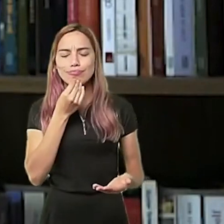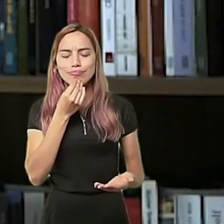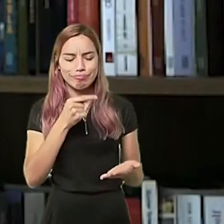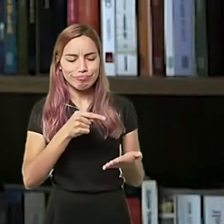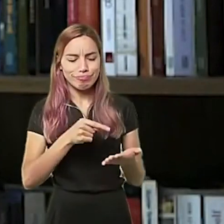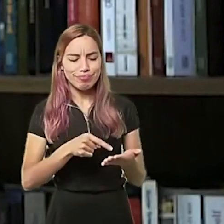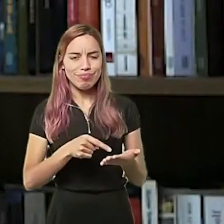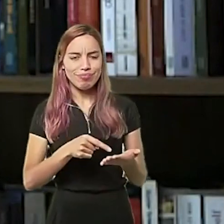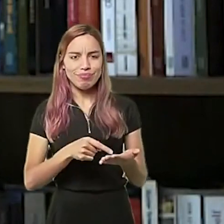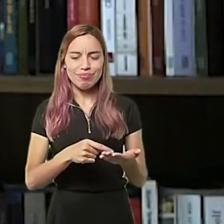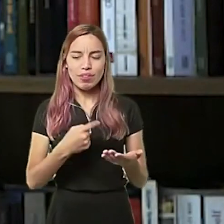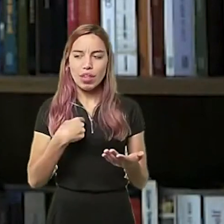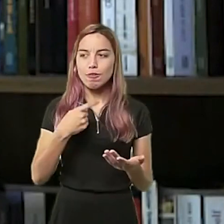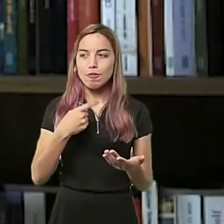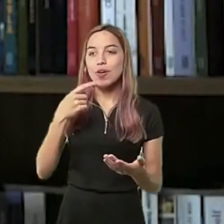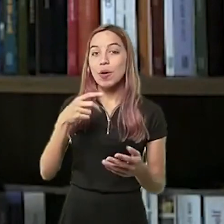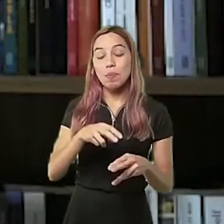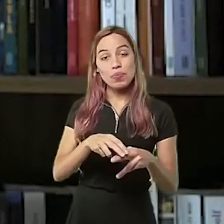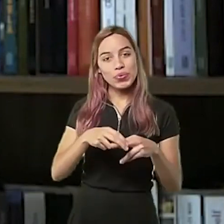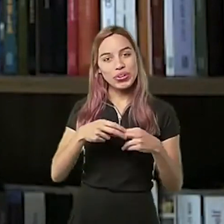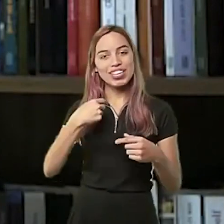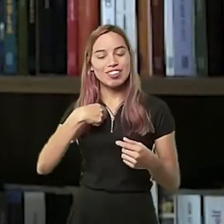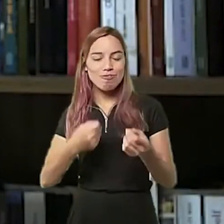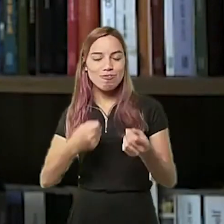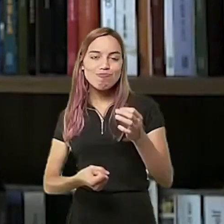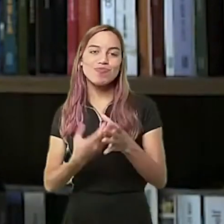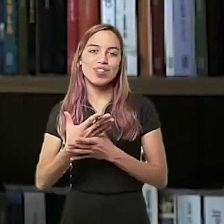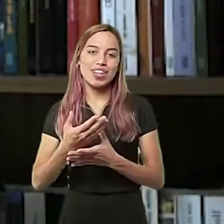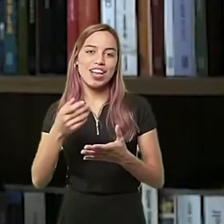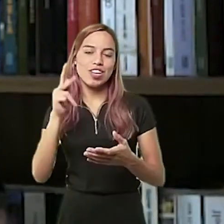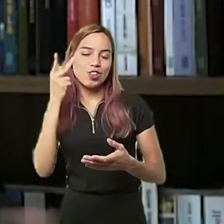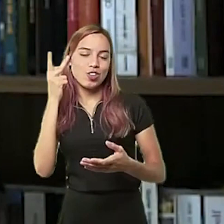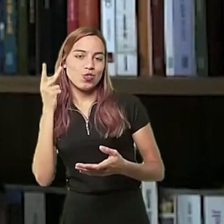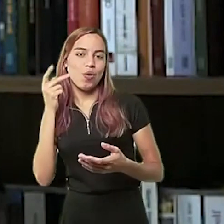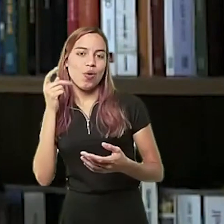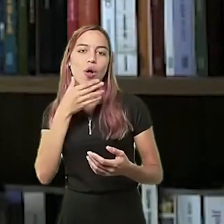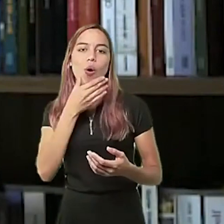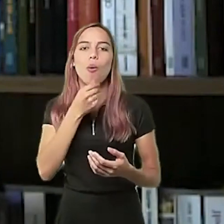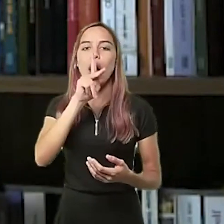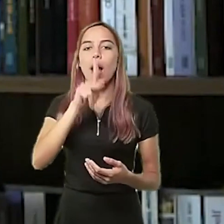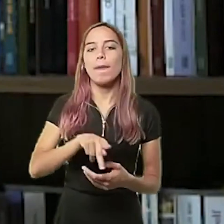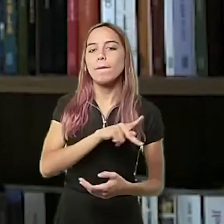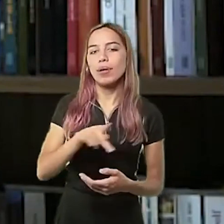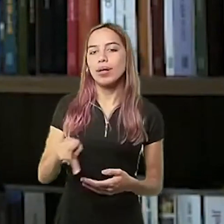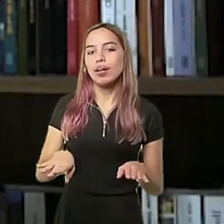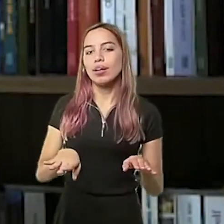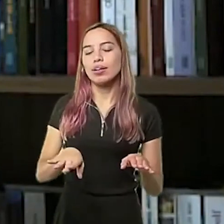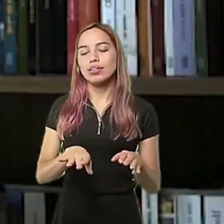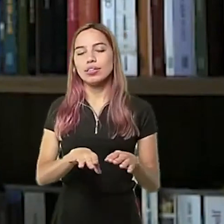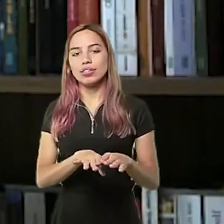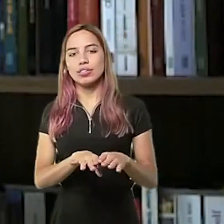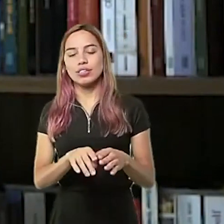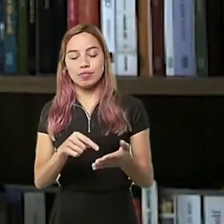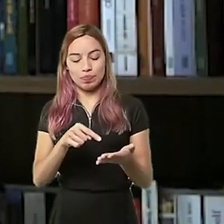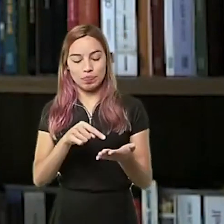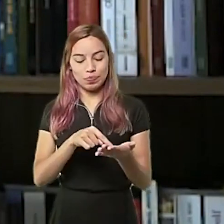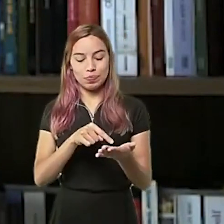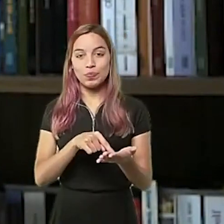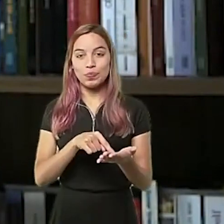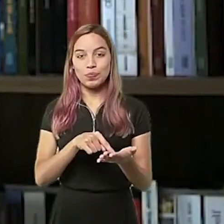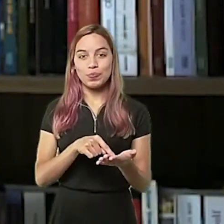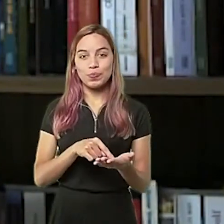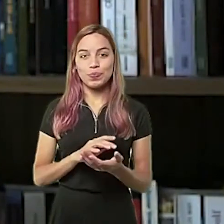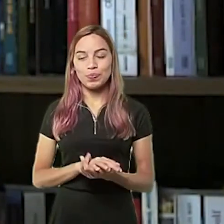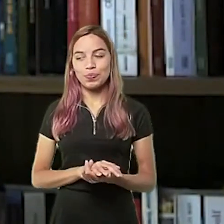surgiu esse conto, né, que no fundo é arrematado com todas as histórias que